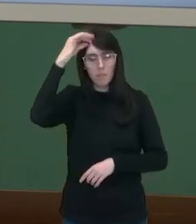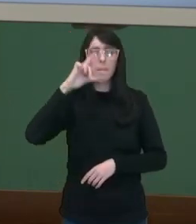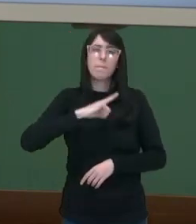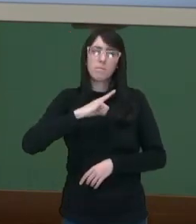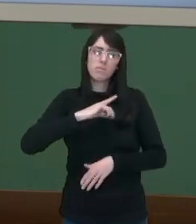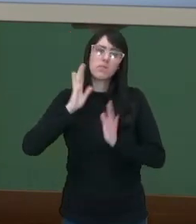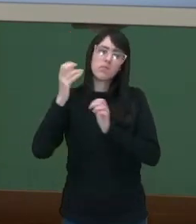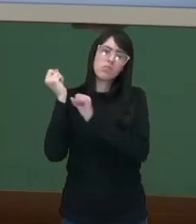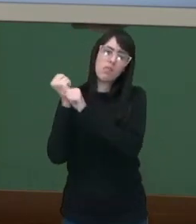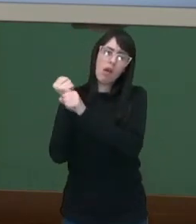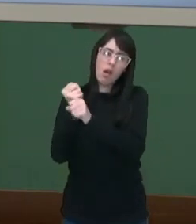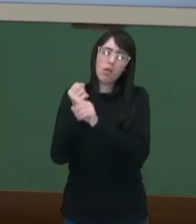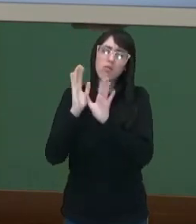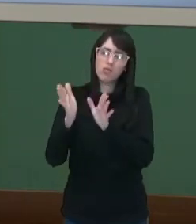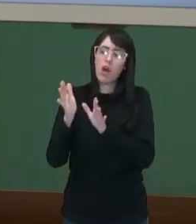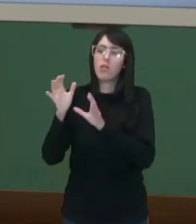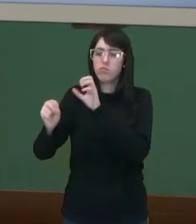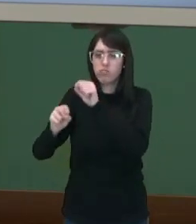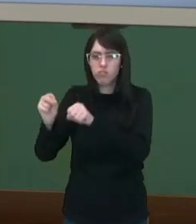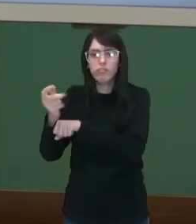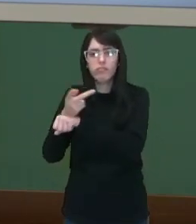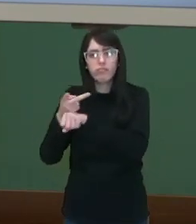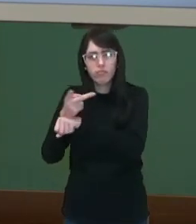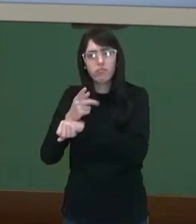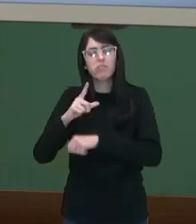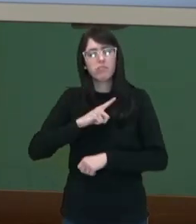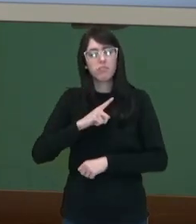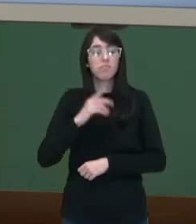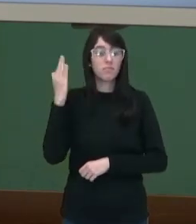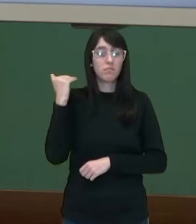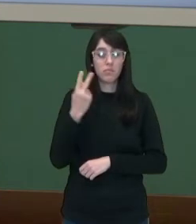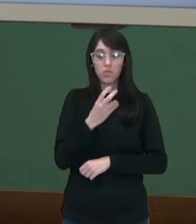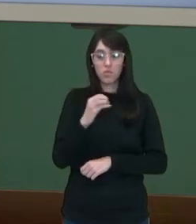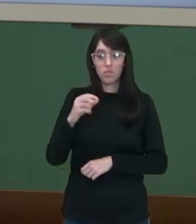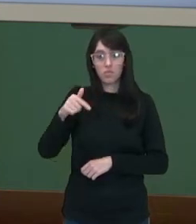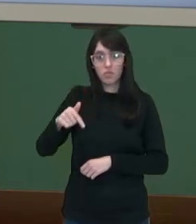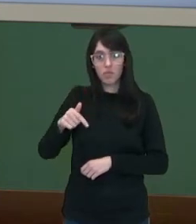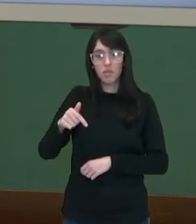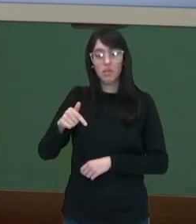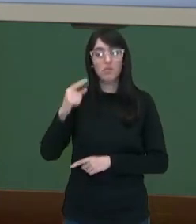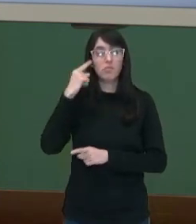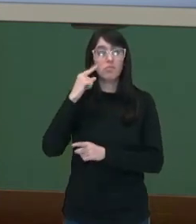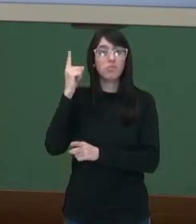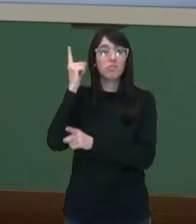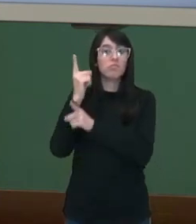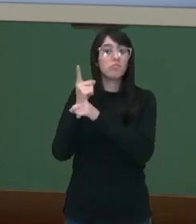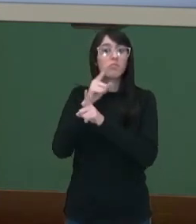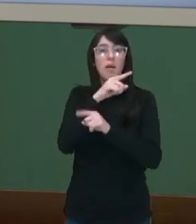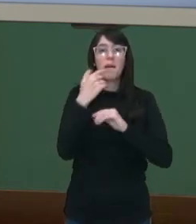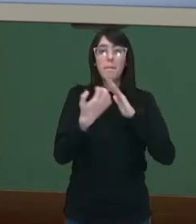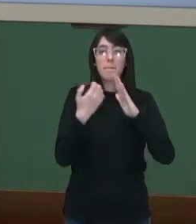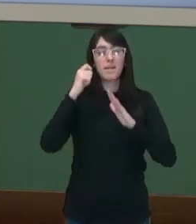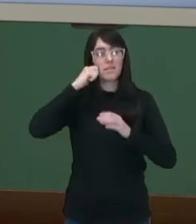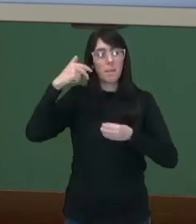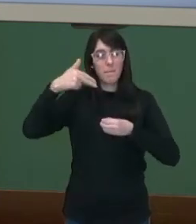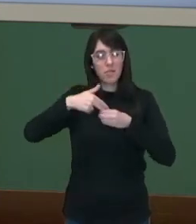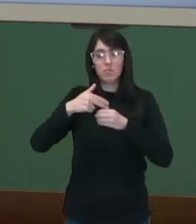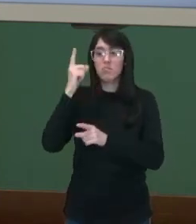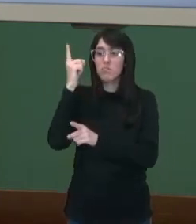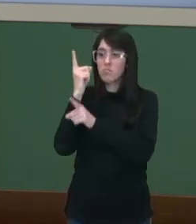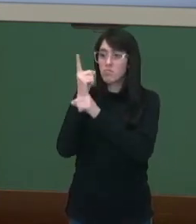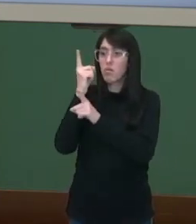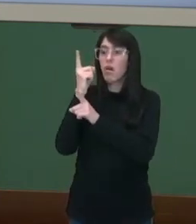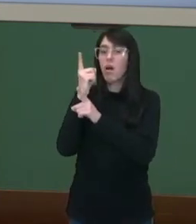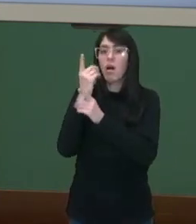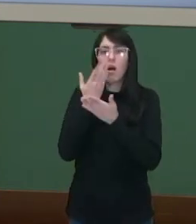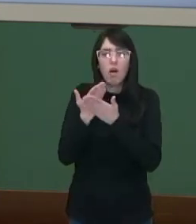fazem essa exploração do recurso, e em 2007 foi descoberto, foi anunciado pela Petrobras, a partir dos seus